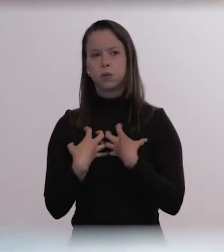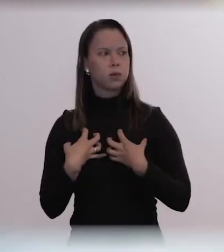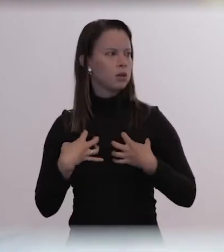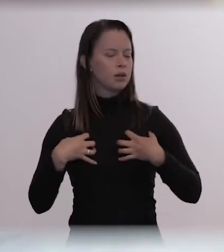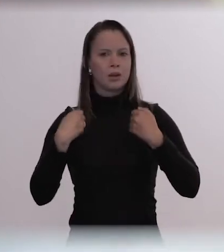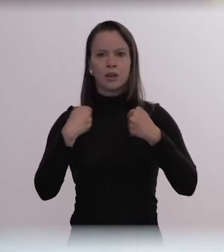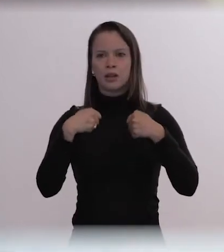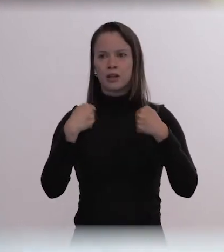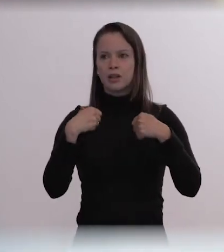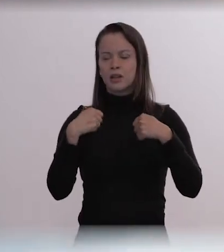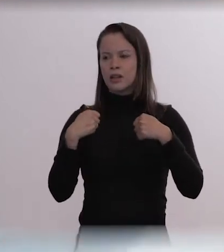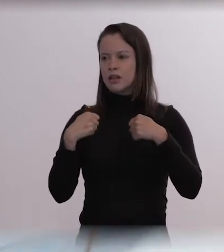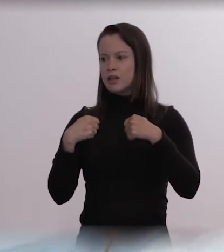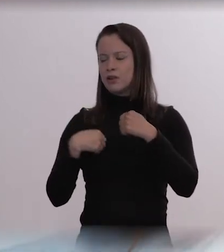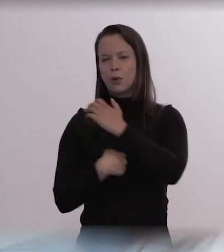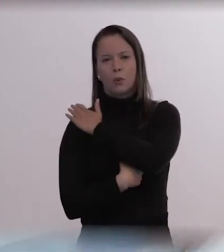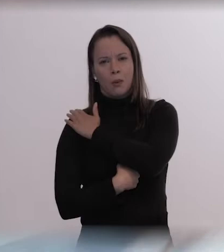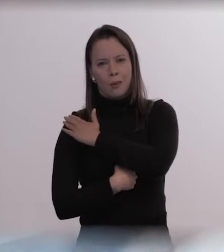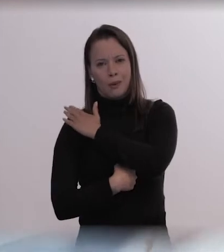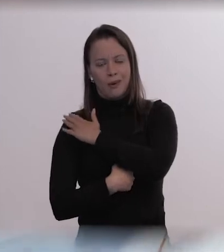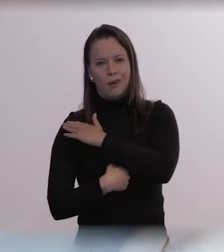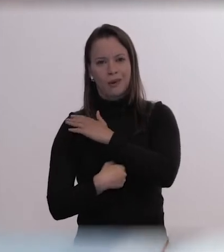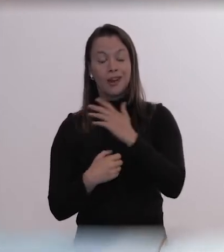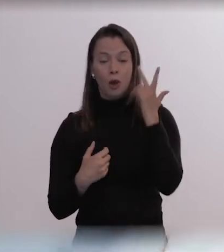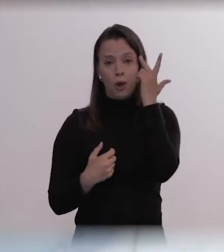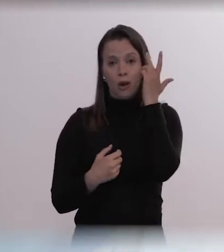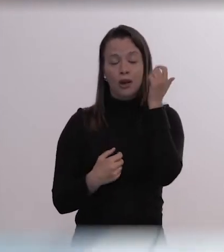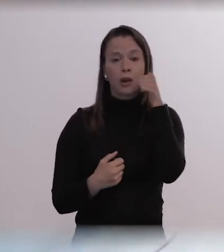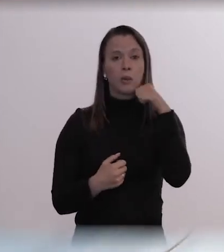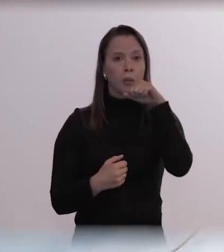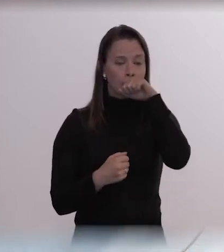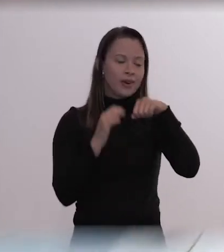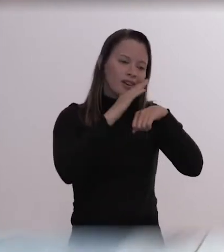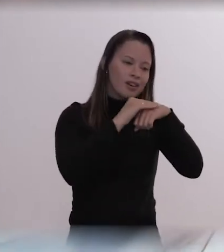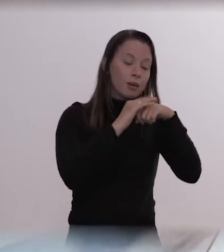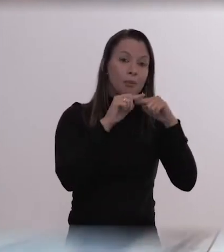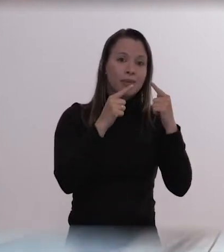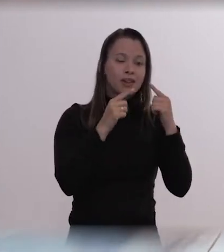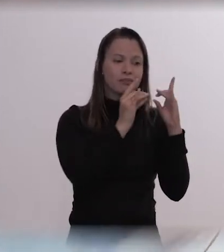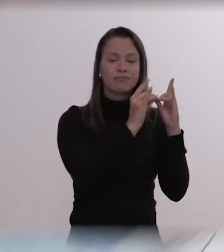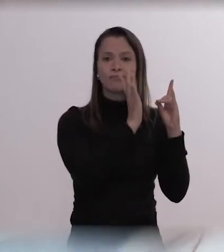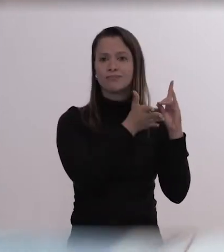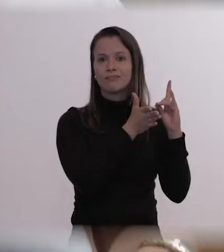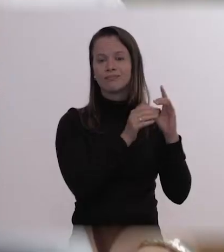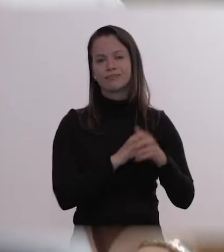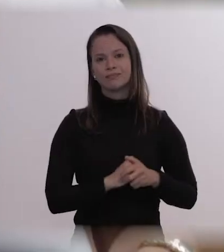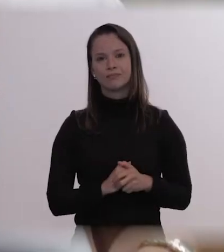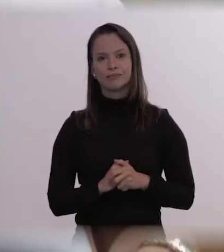de um ombro, porque geralmente a gente tem o colo da mãe. A minha eu não tinha mais,